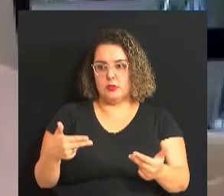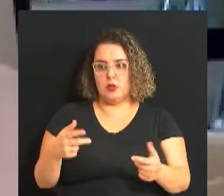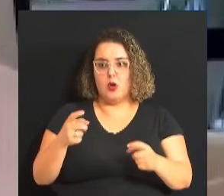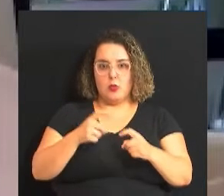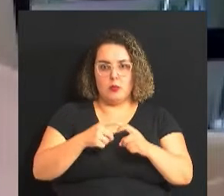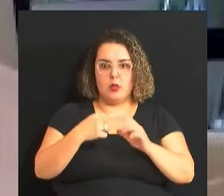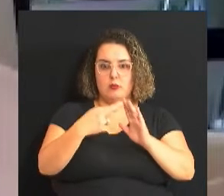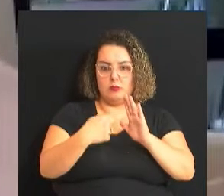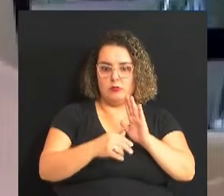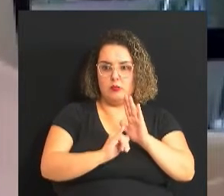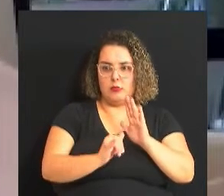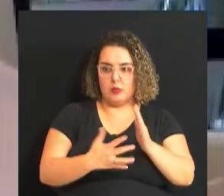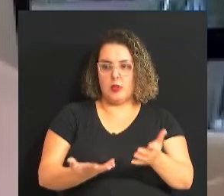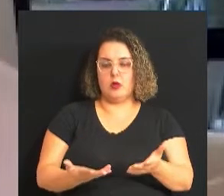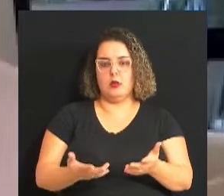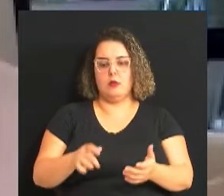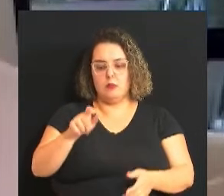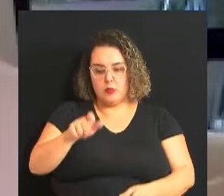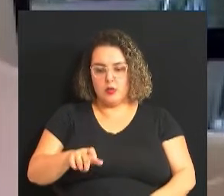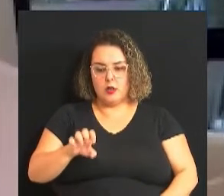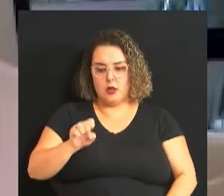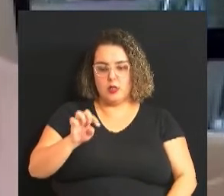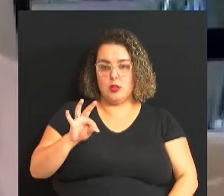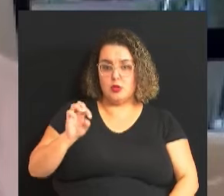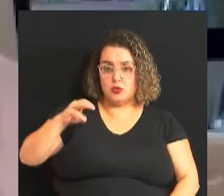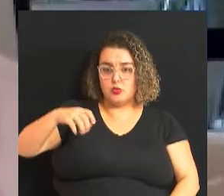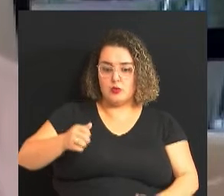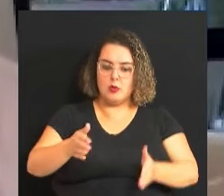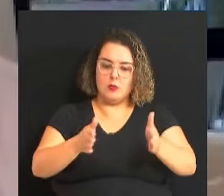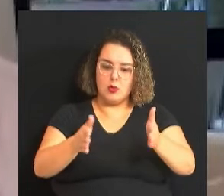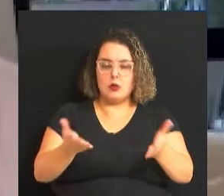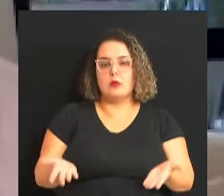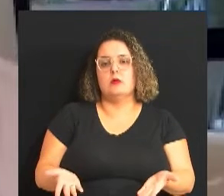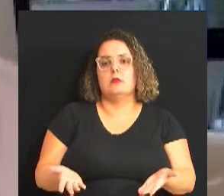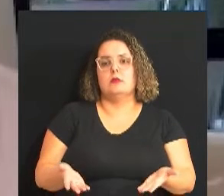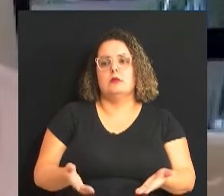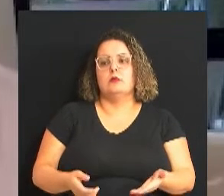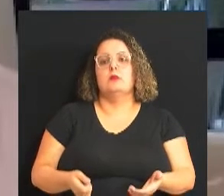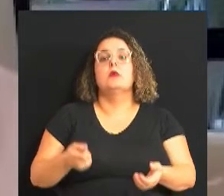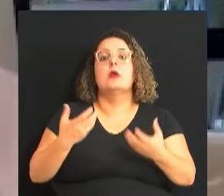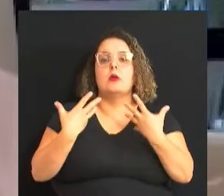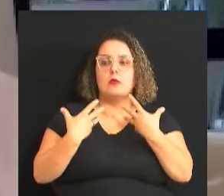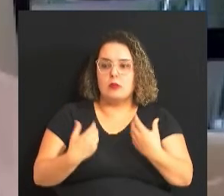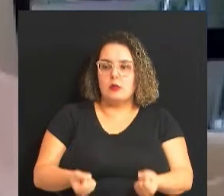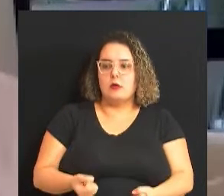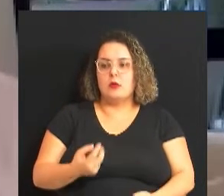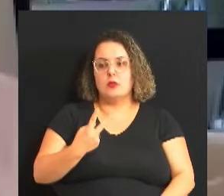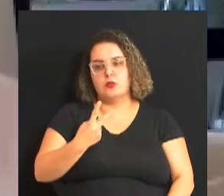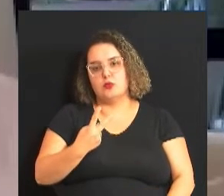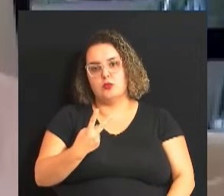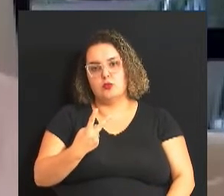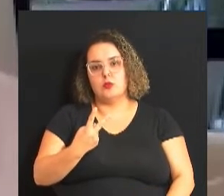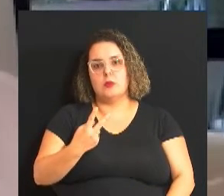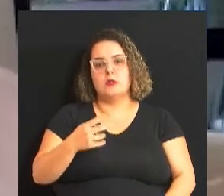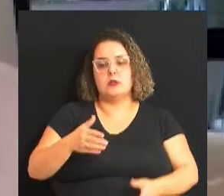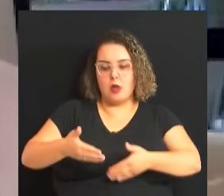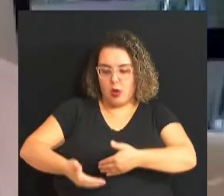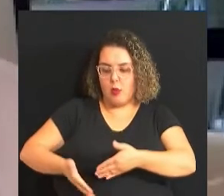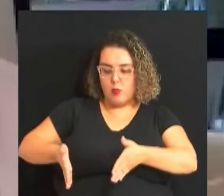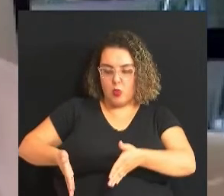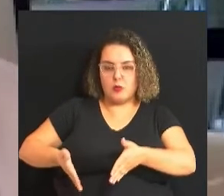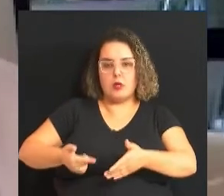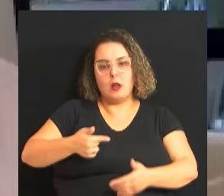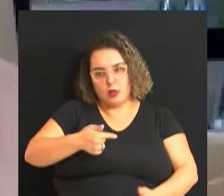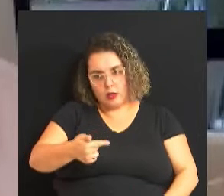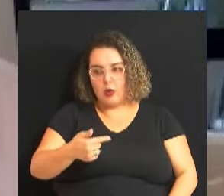relatório que a pessoa é portadora de um estômago durante tanto tempo e a pessoa vai ganhar aí umas 2 bolsas por semana. Tá?